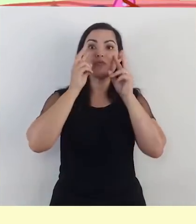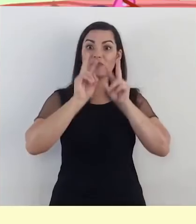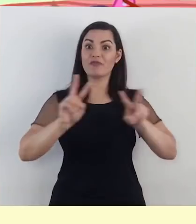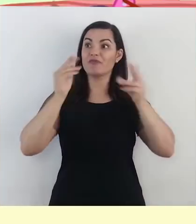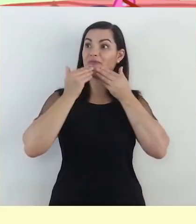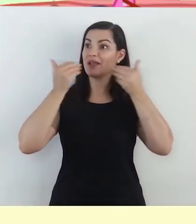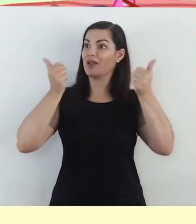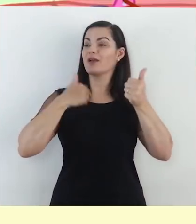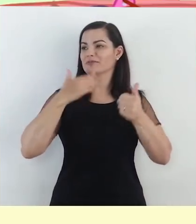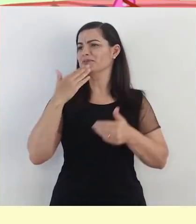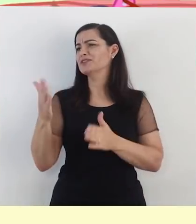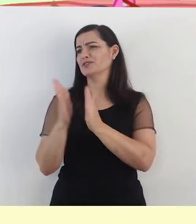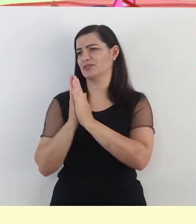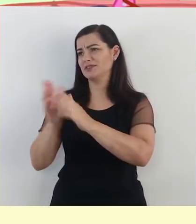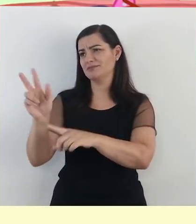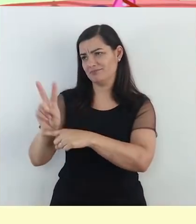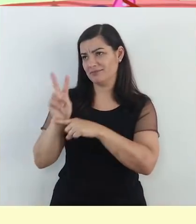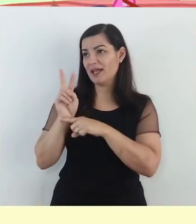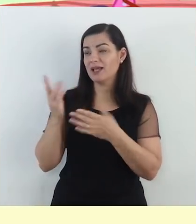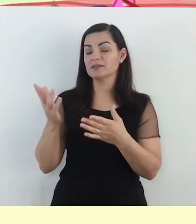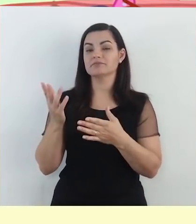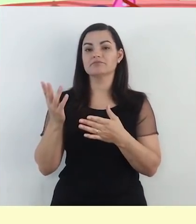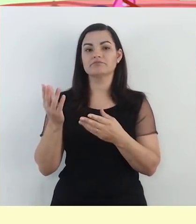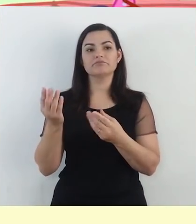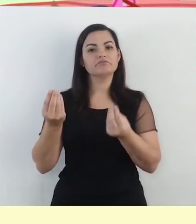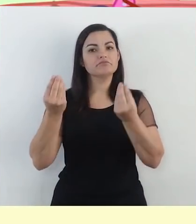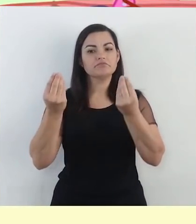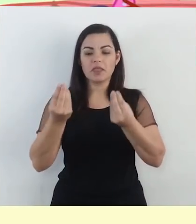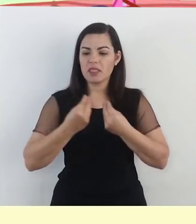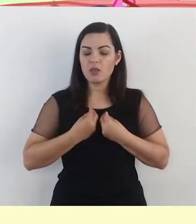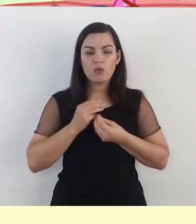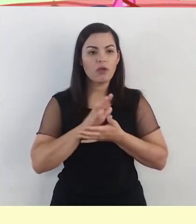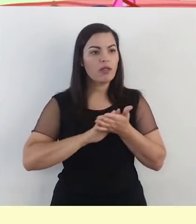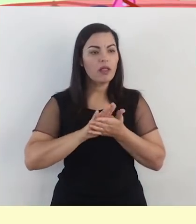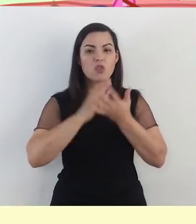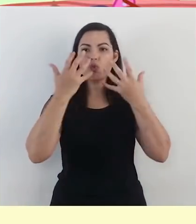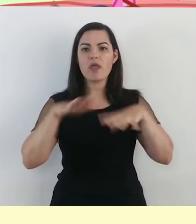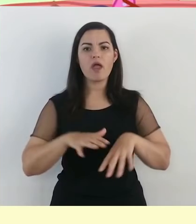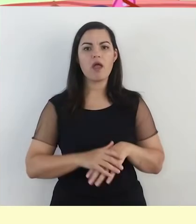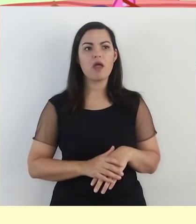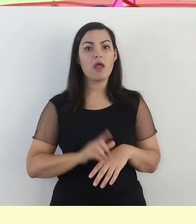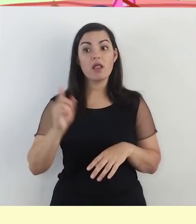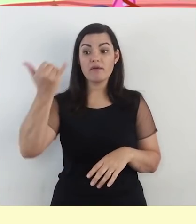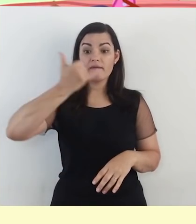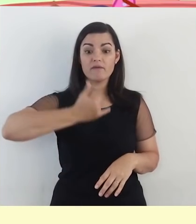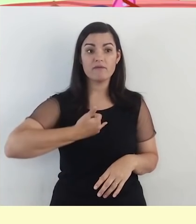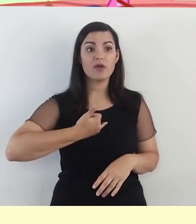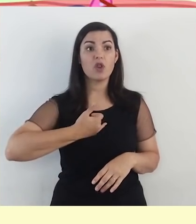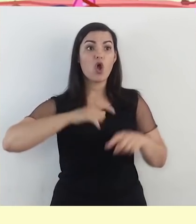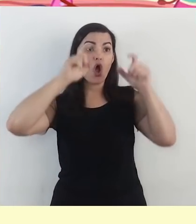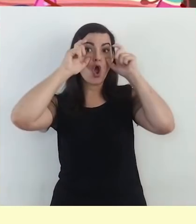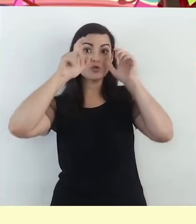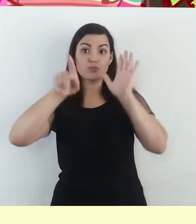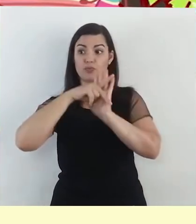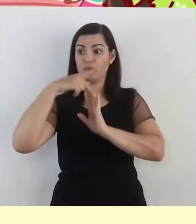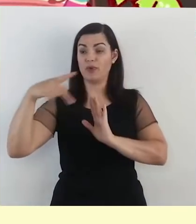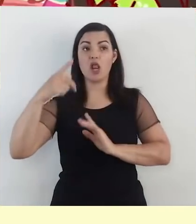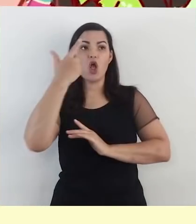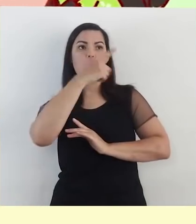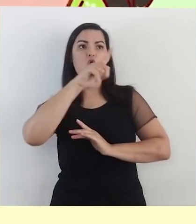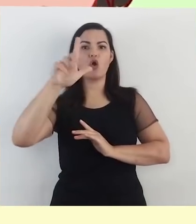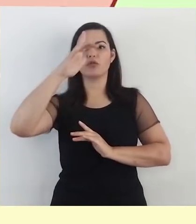melhor e pedi para ele me emprestar, mas ele não quis. Ele disse que os óculos eram só dele e ninguém